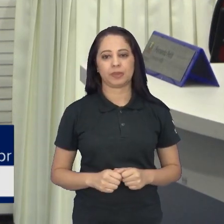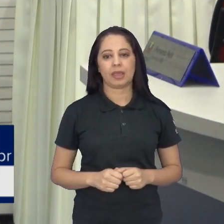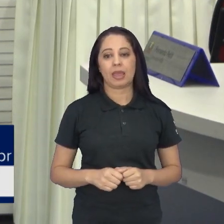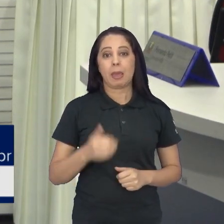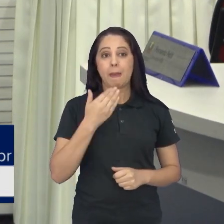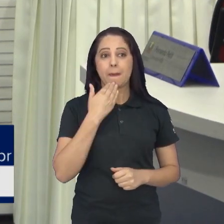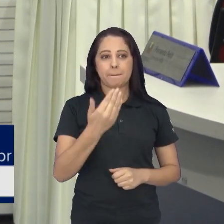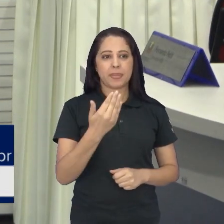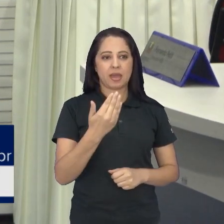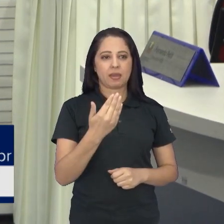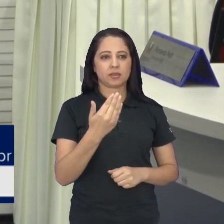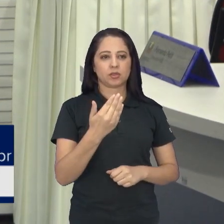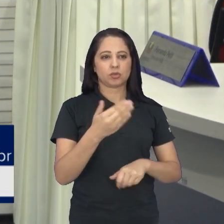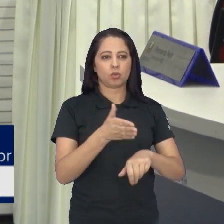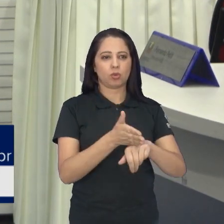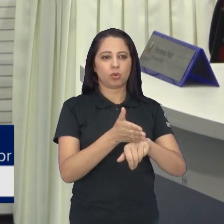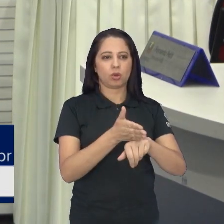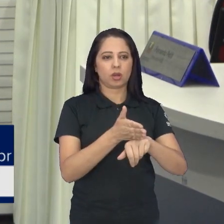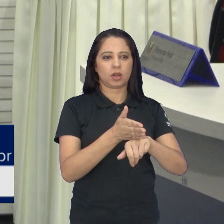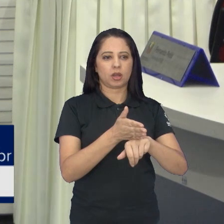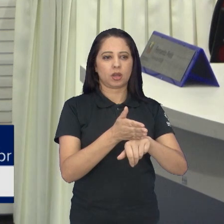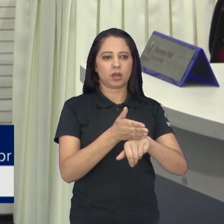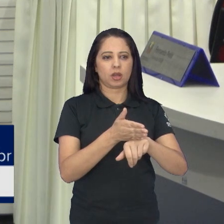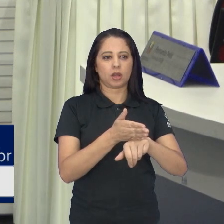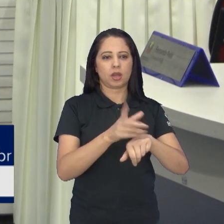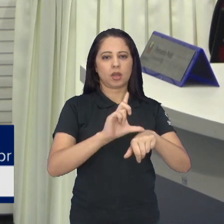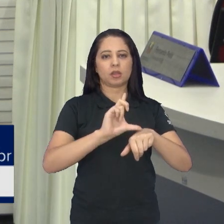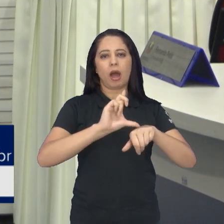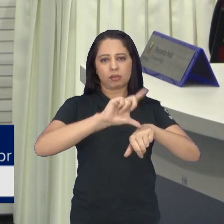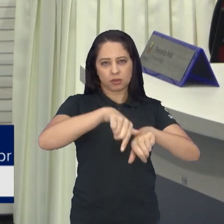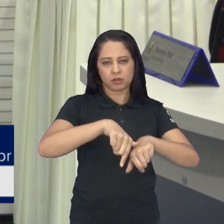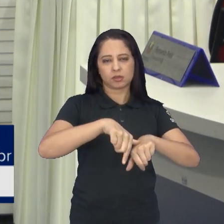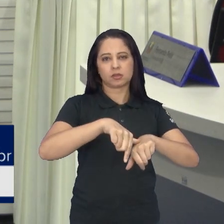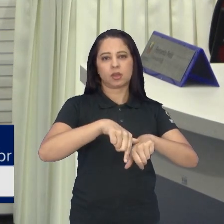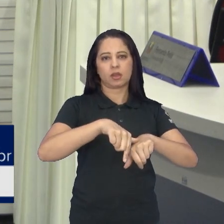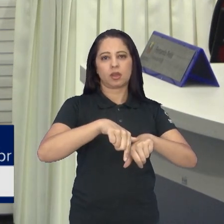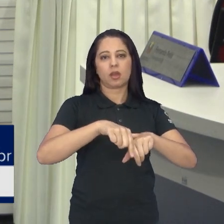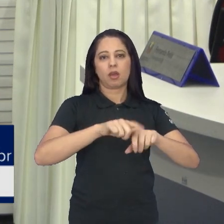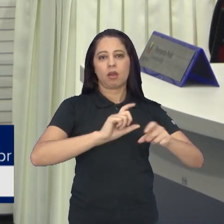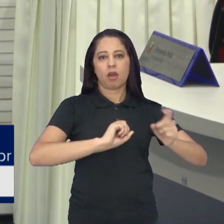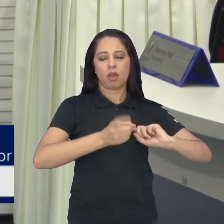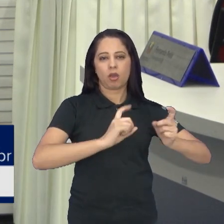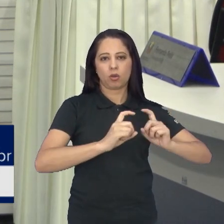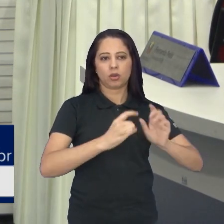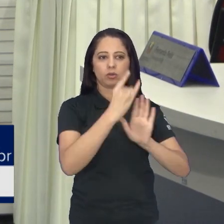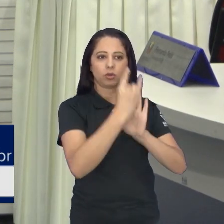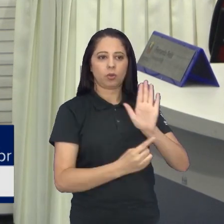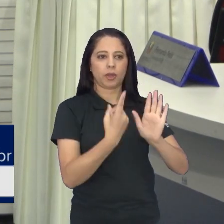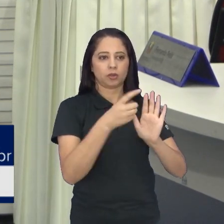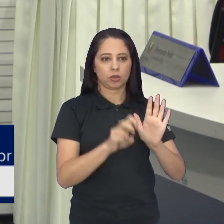Solicito adiamento por uma sessão dos seguintes processos. Processo